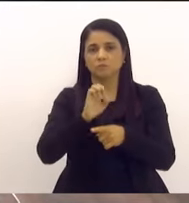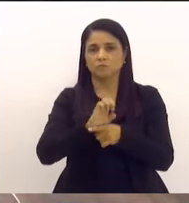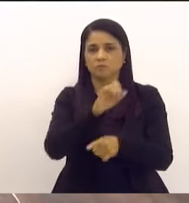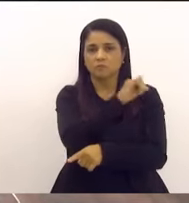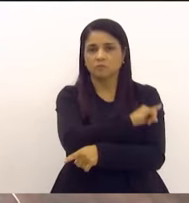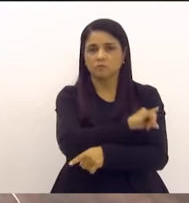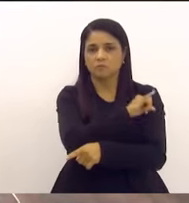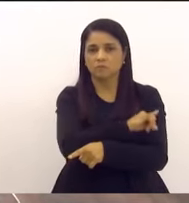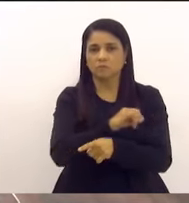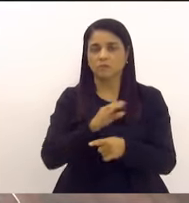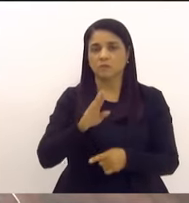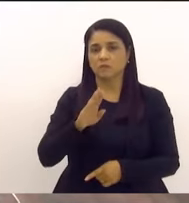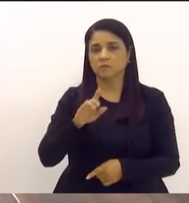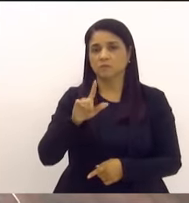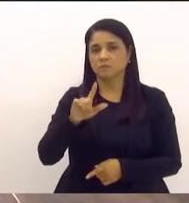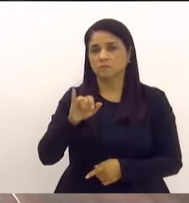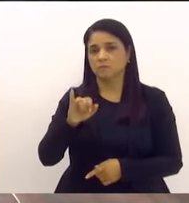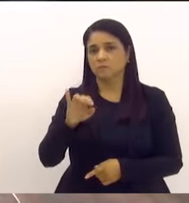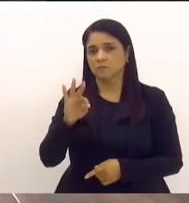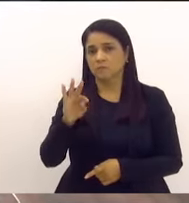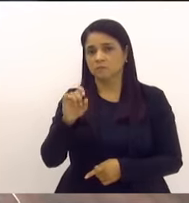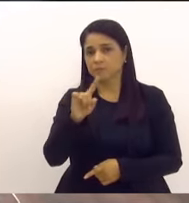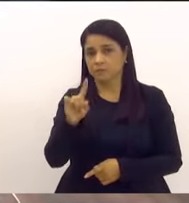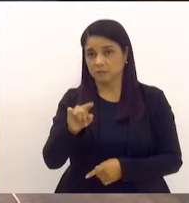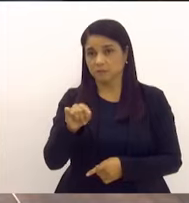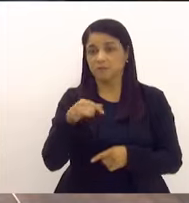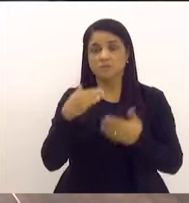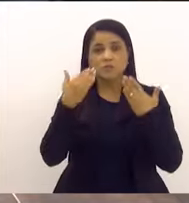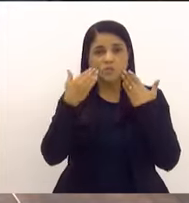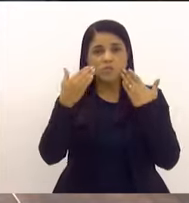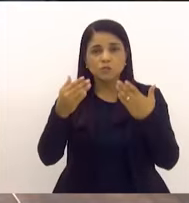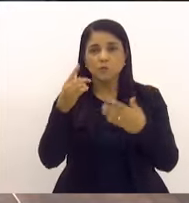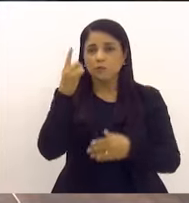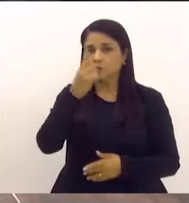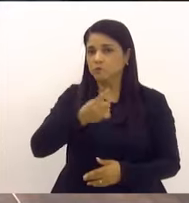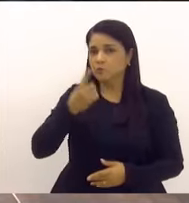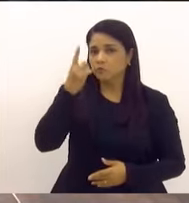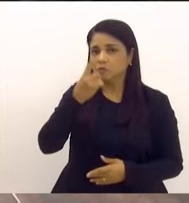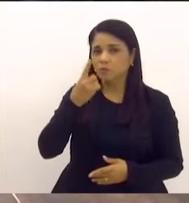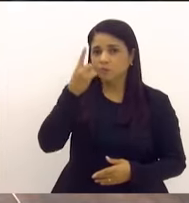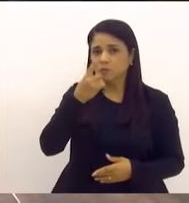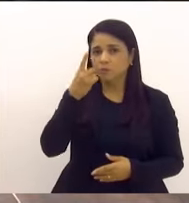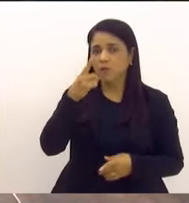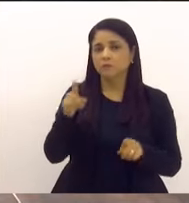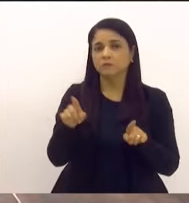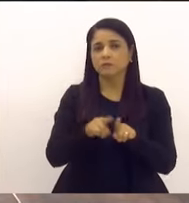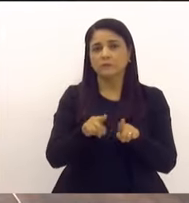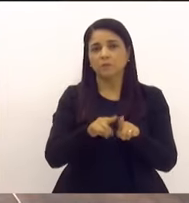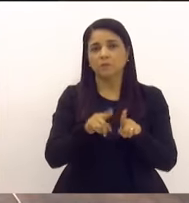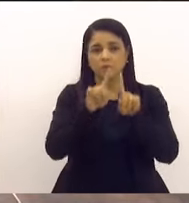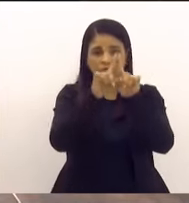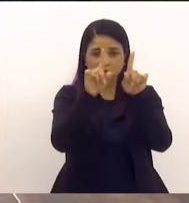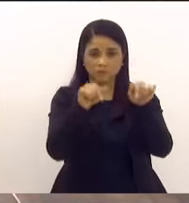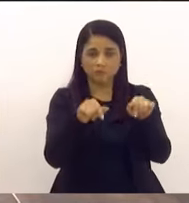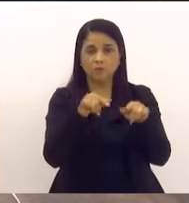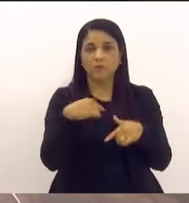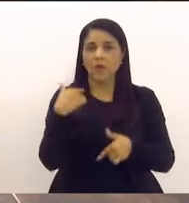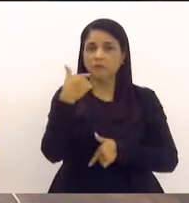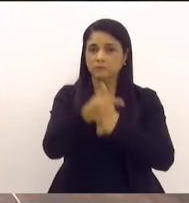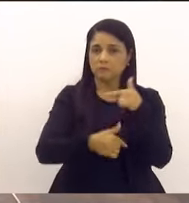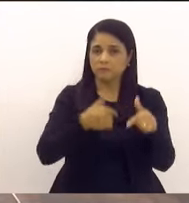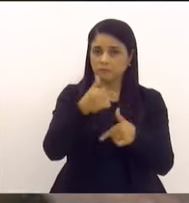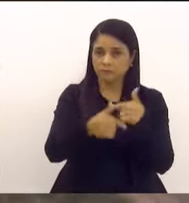as situações das blitz, que vem expondo muitos deputados dessa casa e acaba expondo também os funcionários públicos que estão